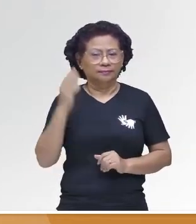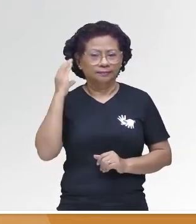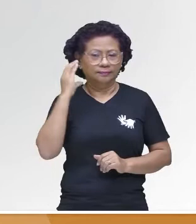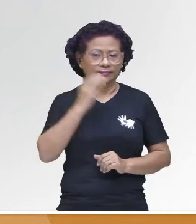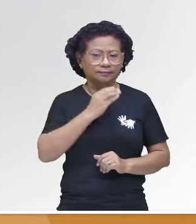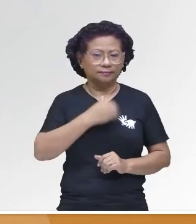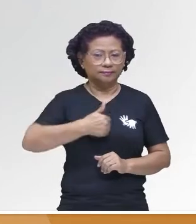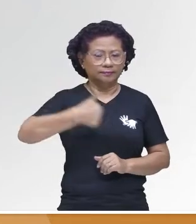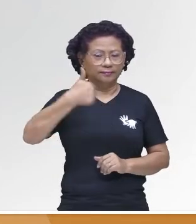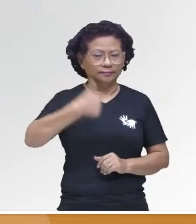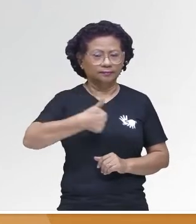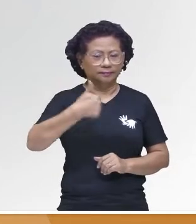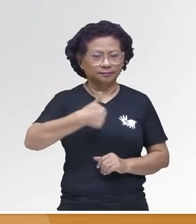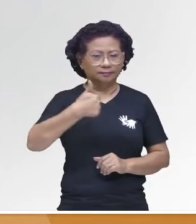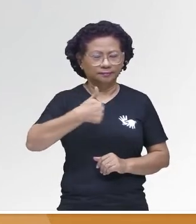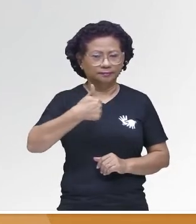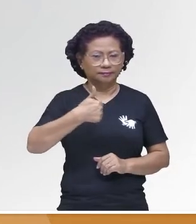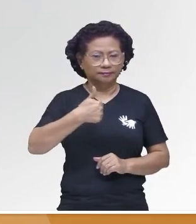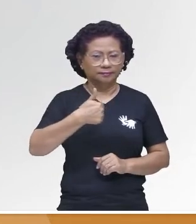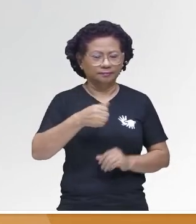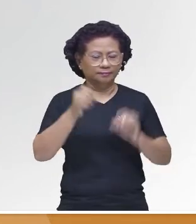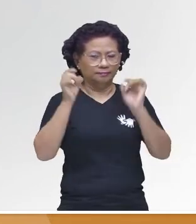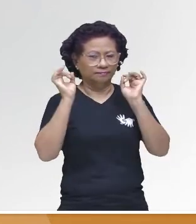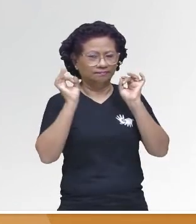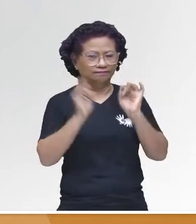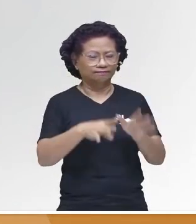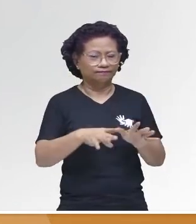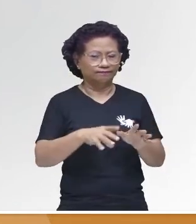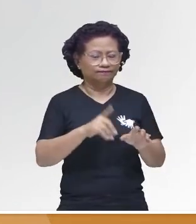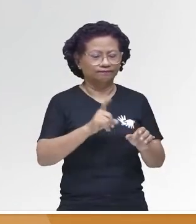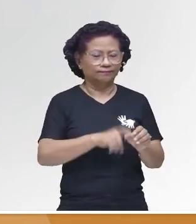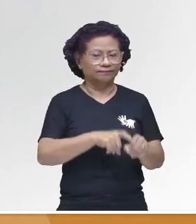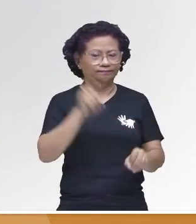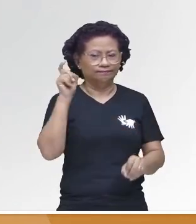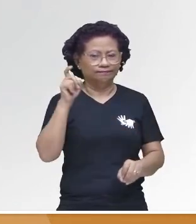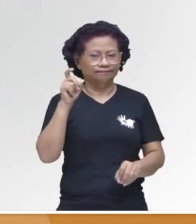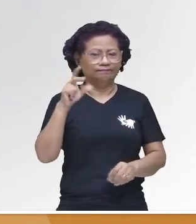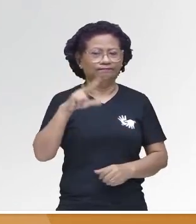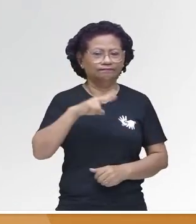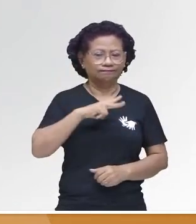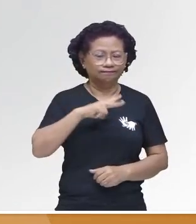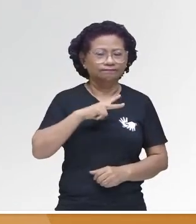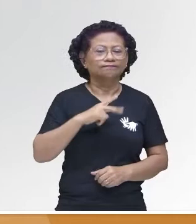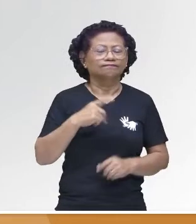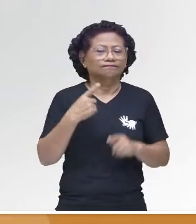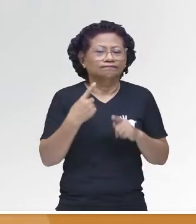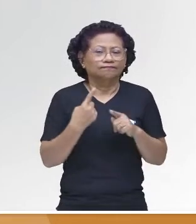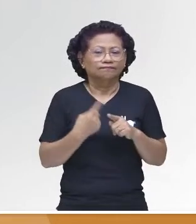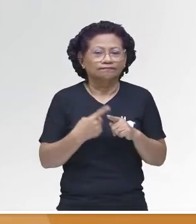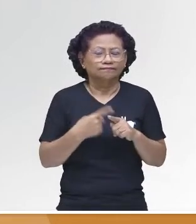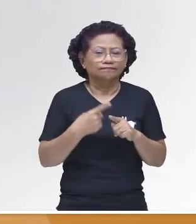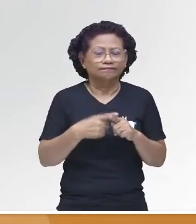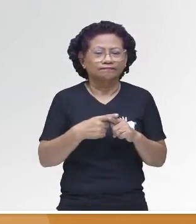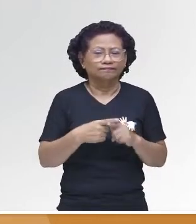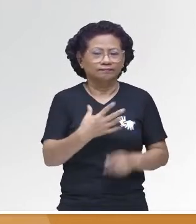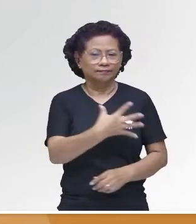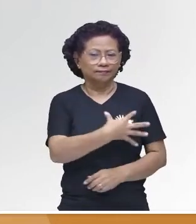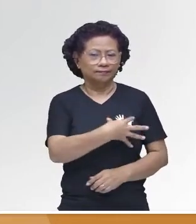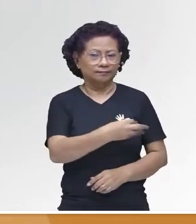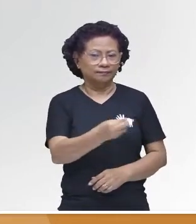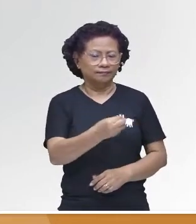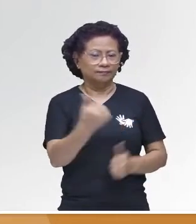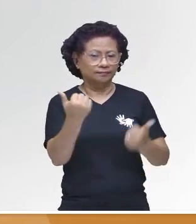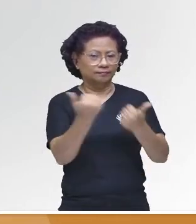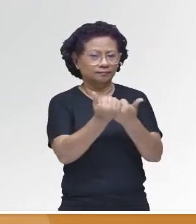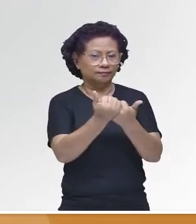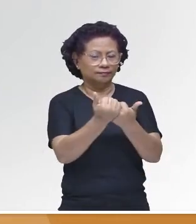Pedro I abdicando, né? Ele está entregando a sua abdicação, e aqui o Pedro de Alcântara, que